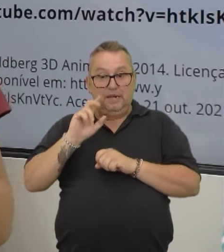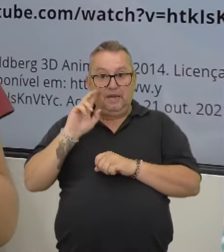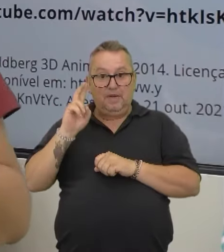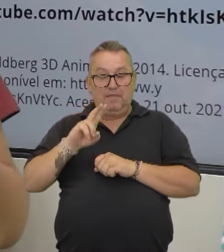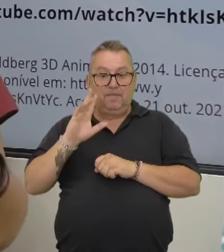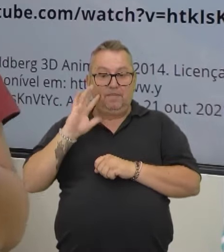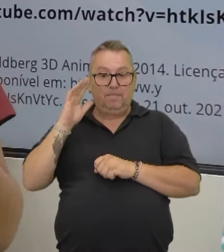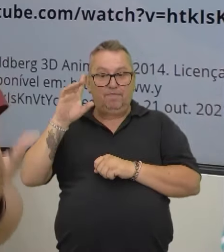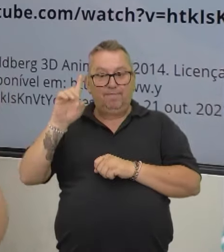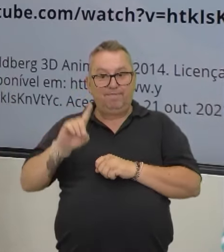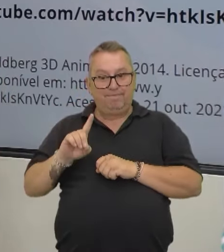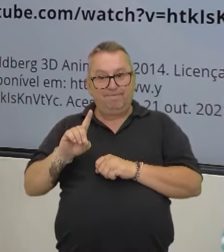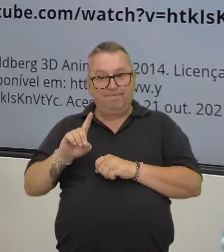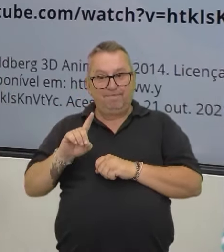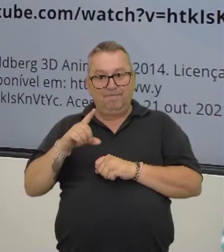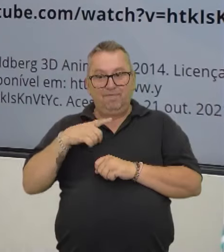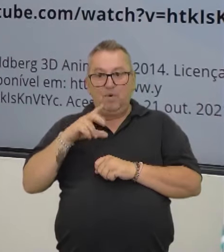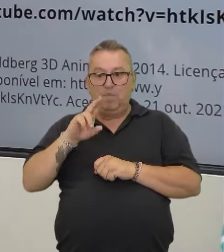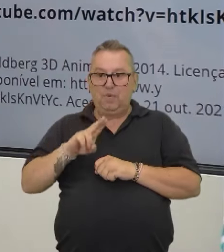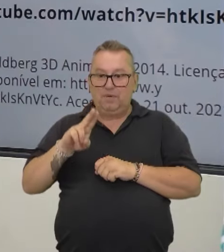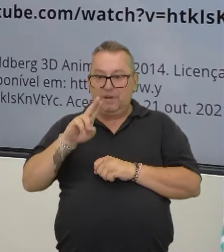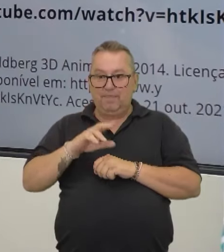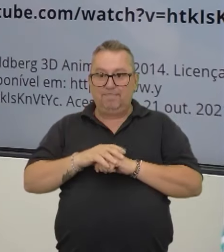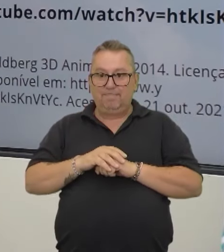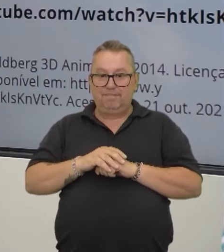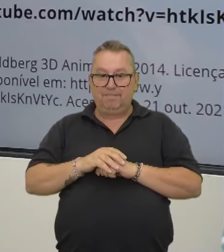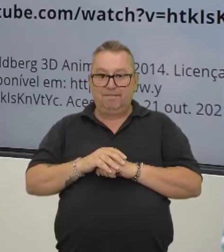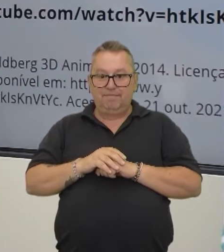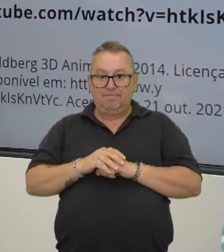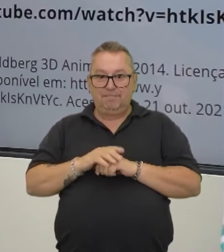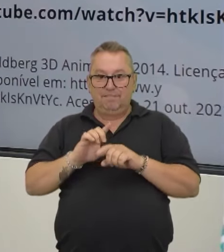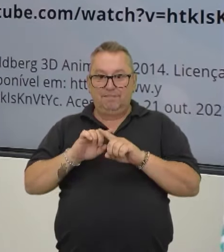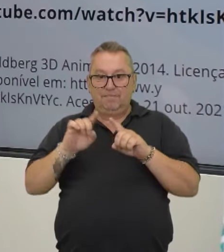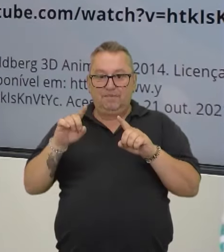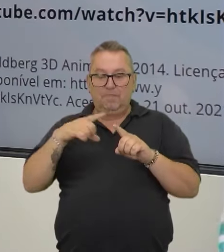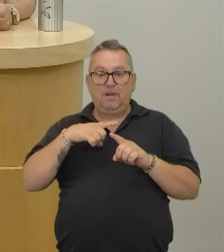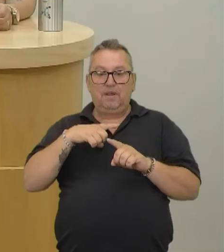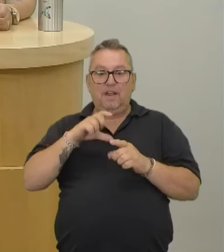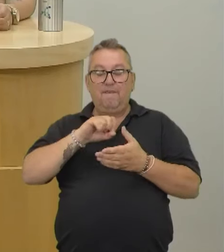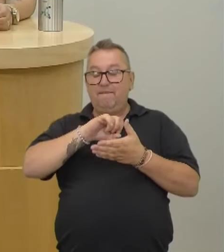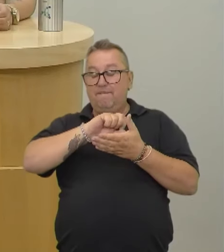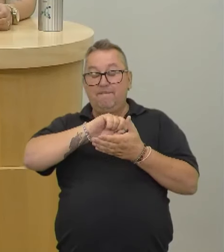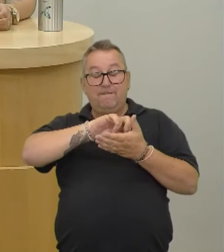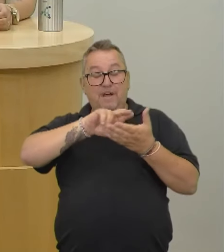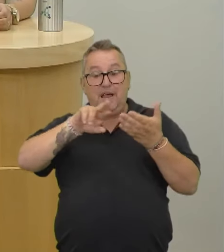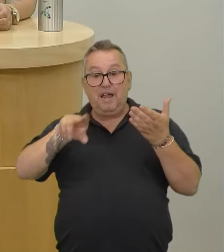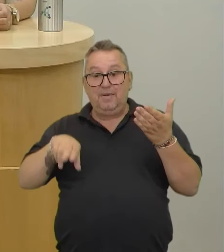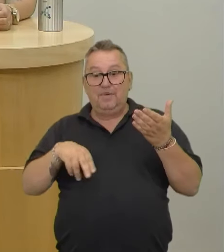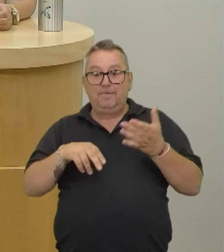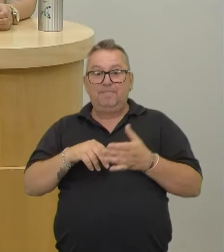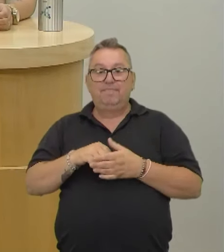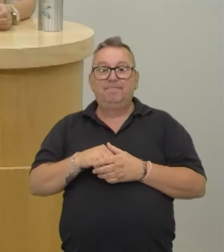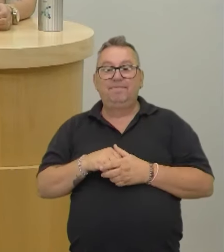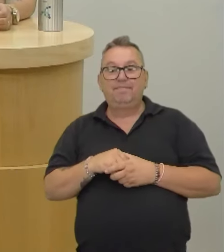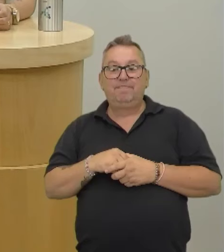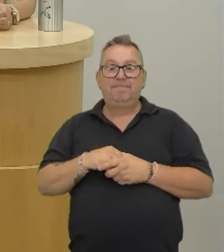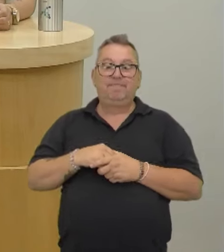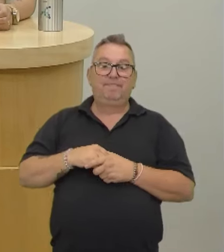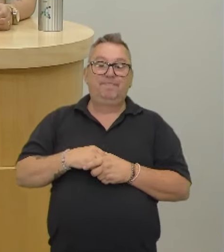dos direitos autorais, então a gente só pode usar o Creative Commons. Mas tem uns maravilhosos. pesquisa aí que vocês Pesquisem encontram. aí. Tem outro